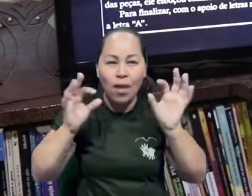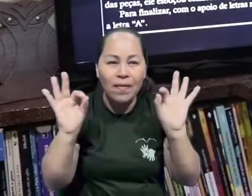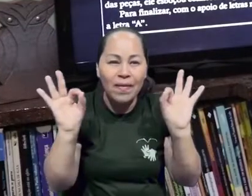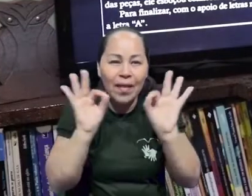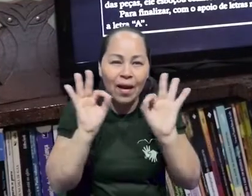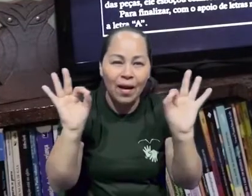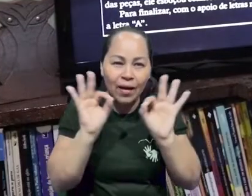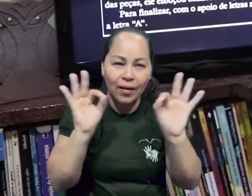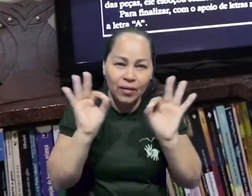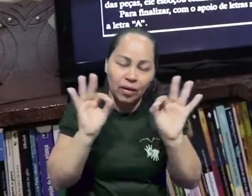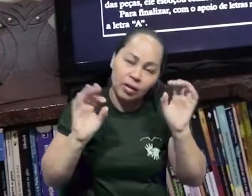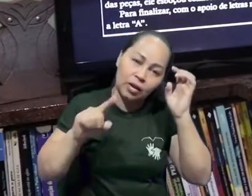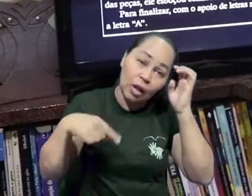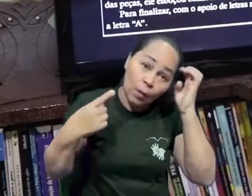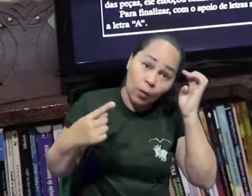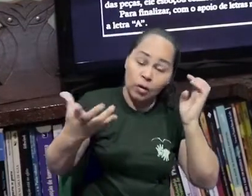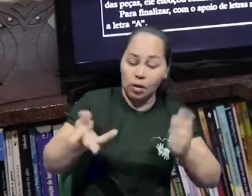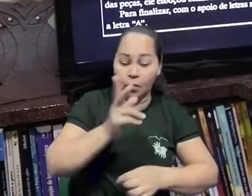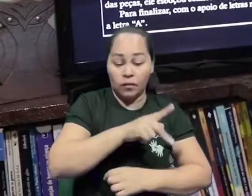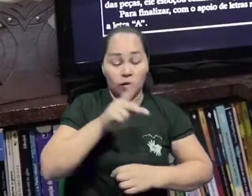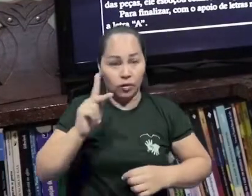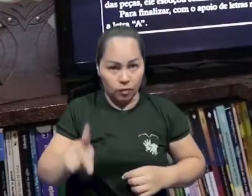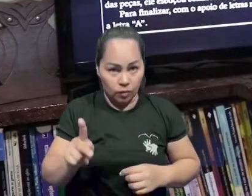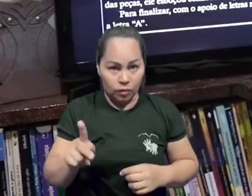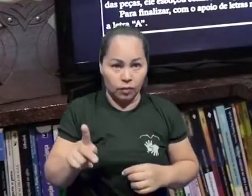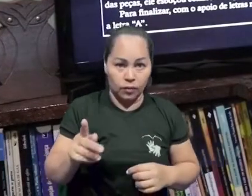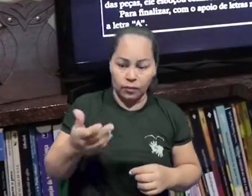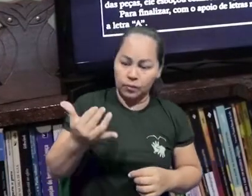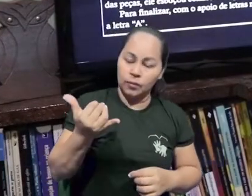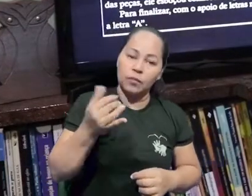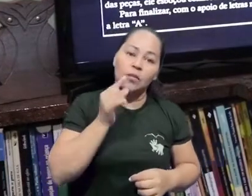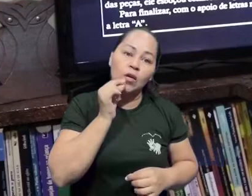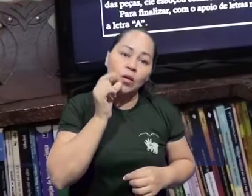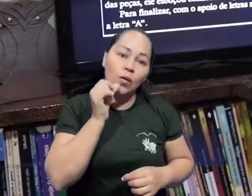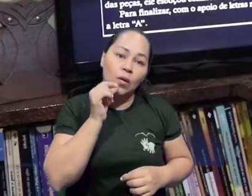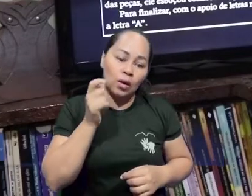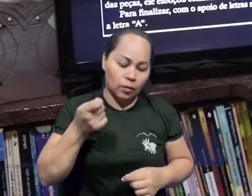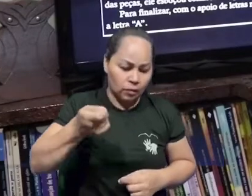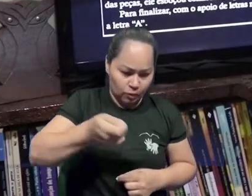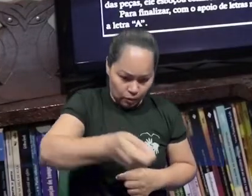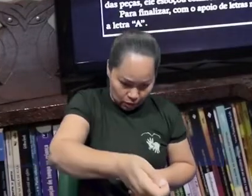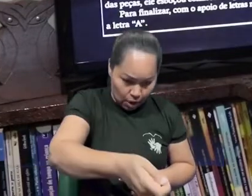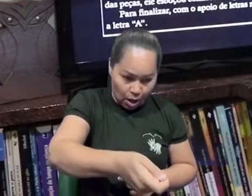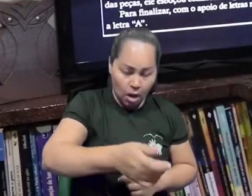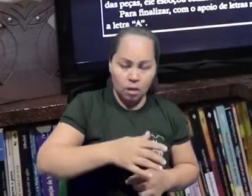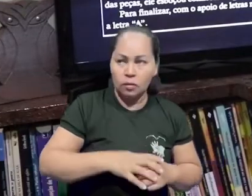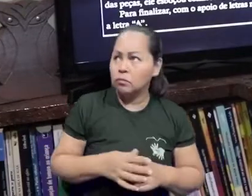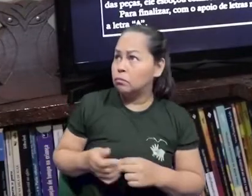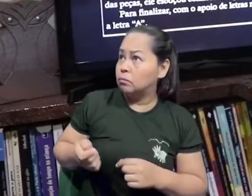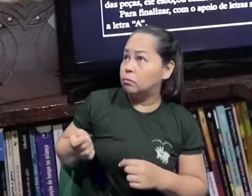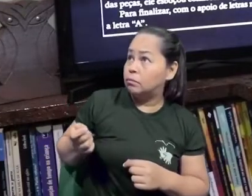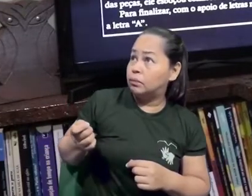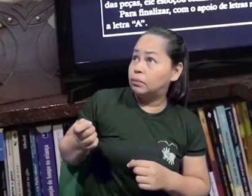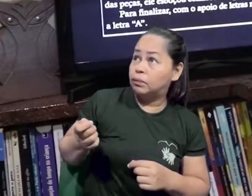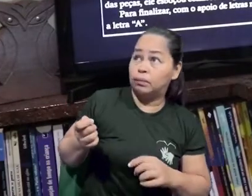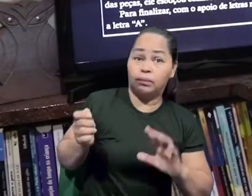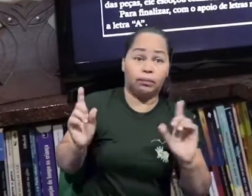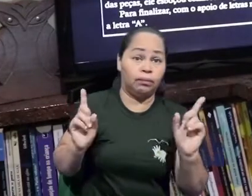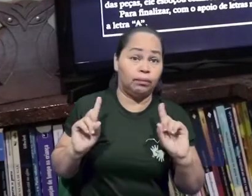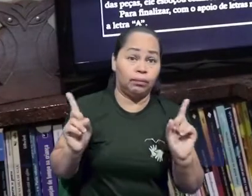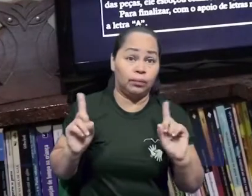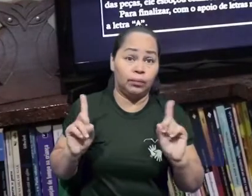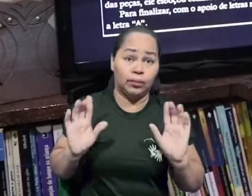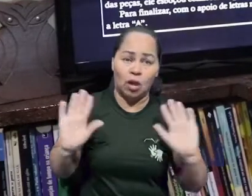Em seguida, a professora lhe entregou um lápis, questionando se ele identificaria a cor selecionada. A resposta